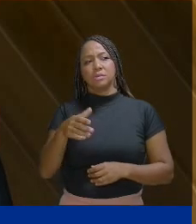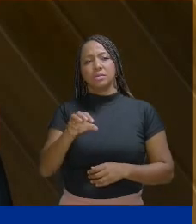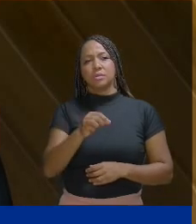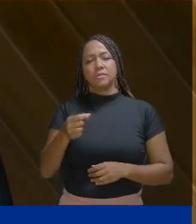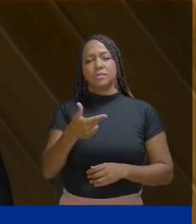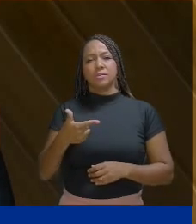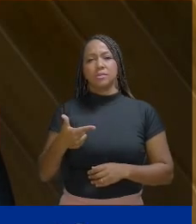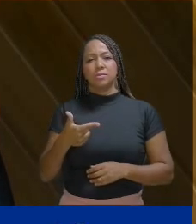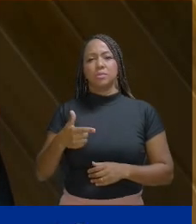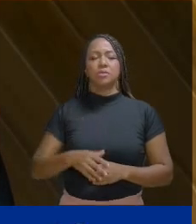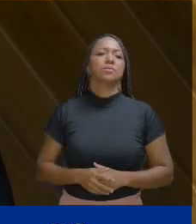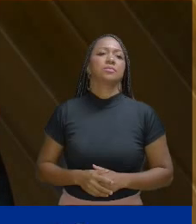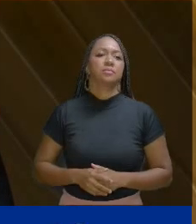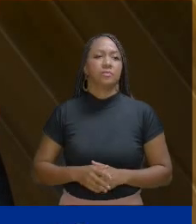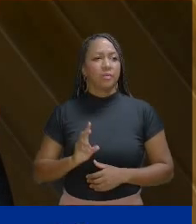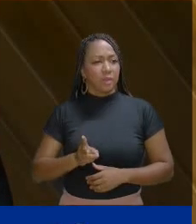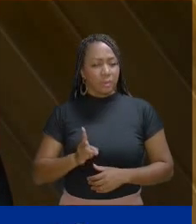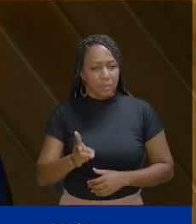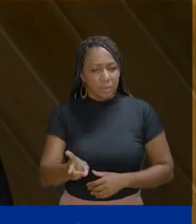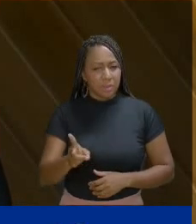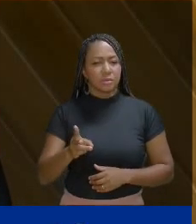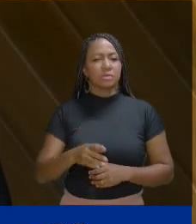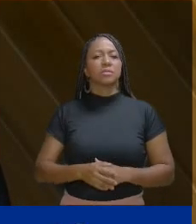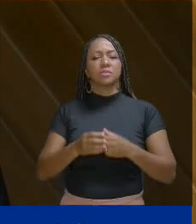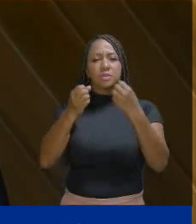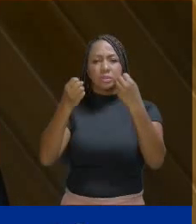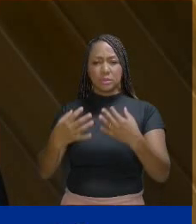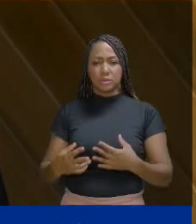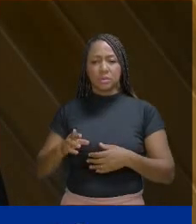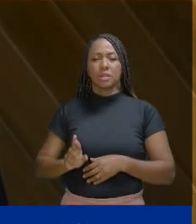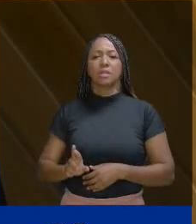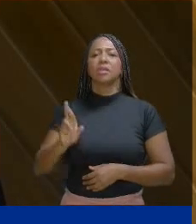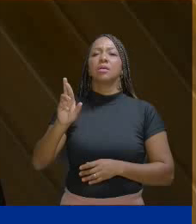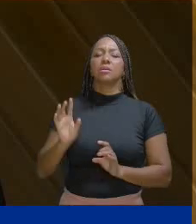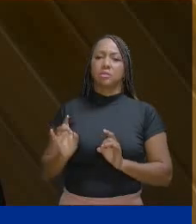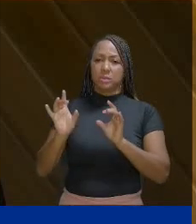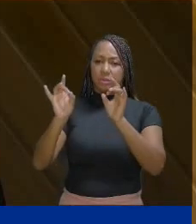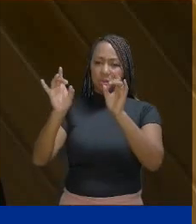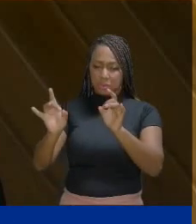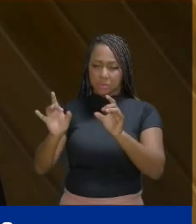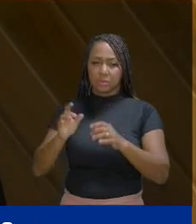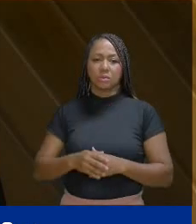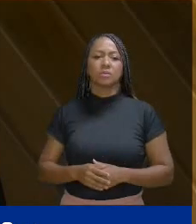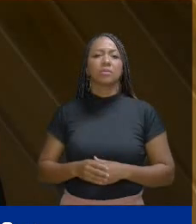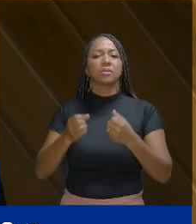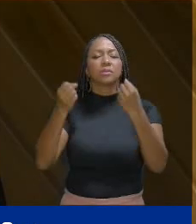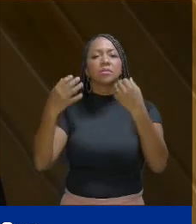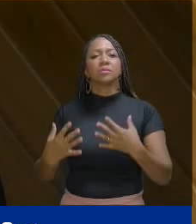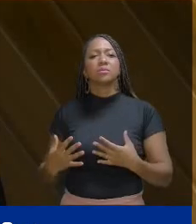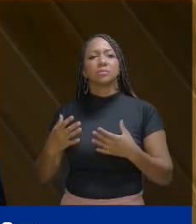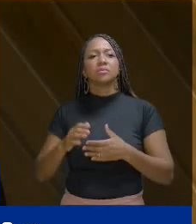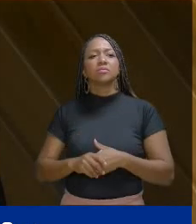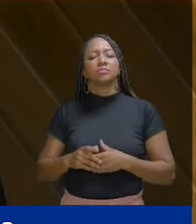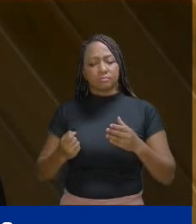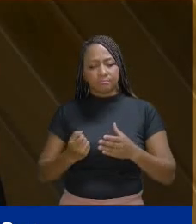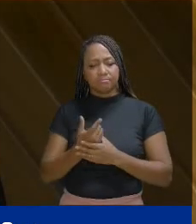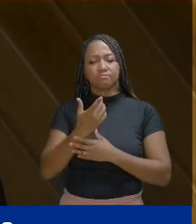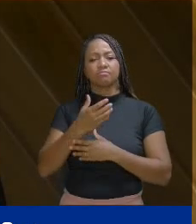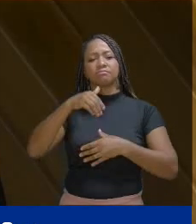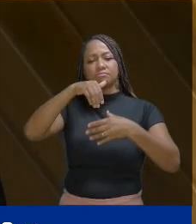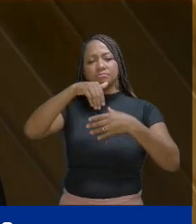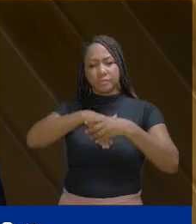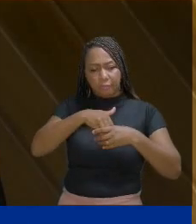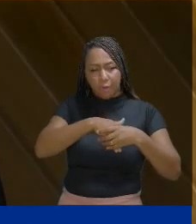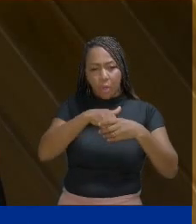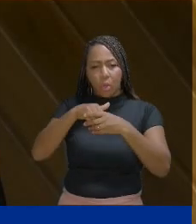06016415/2022. Os mesmos fatos foram narrados na representação especial, destacando a ocorrência de captação ilícita